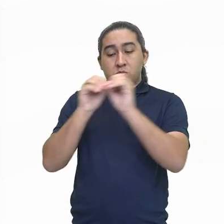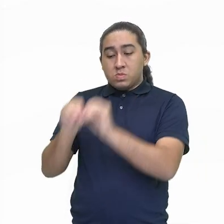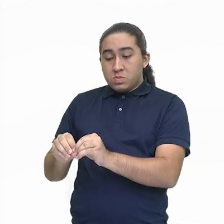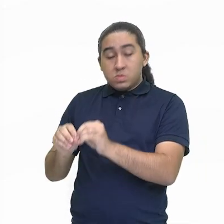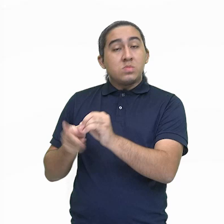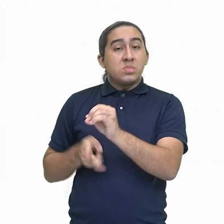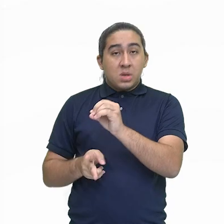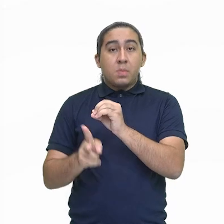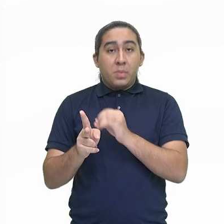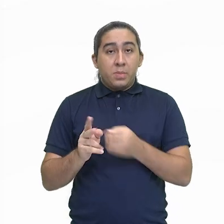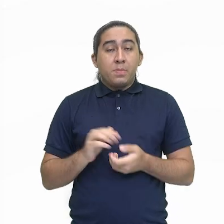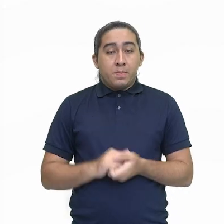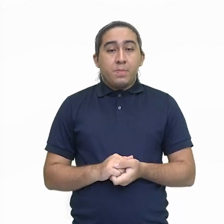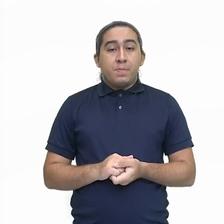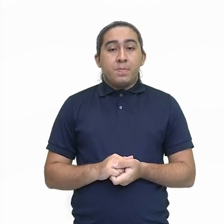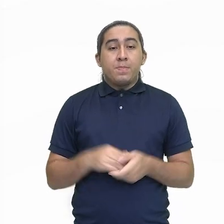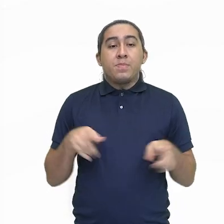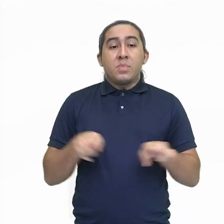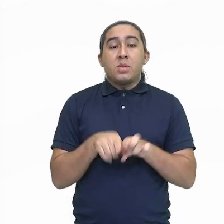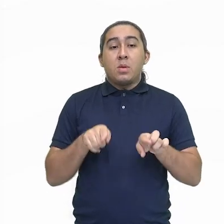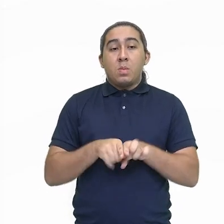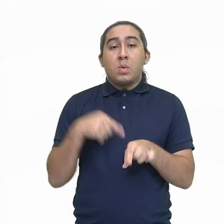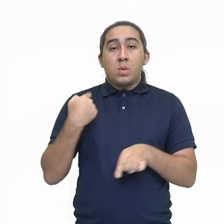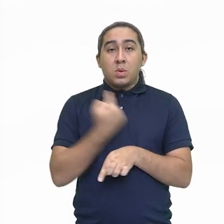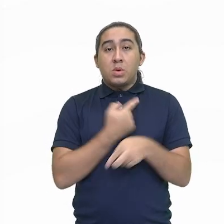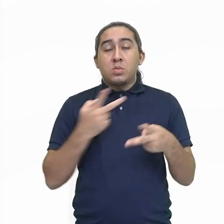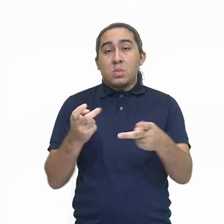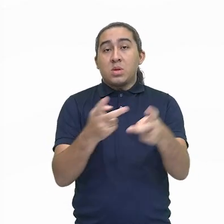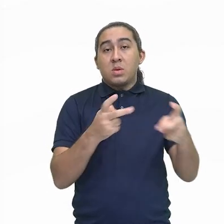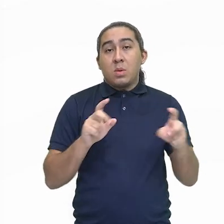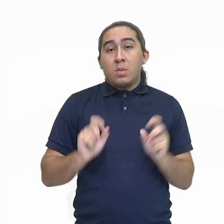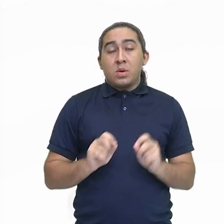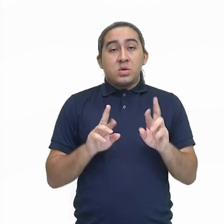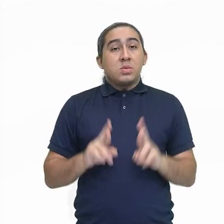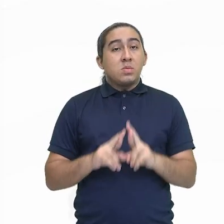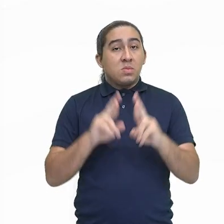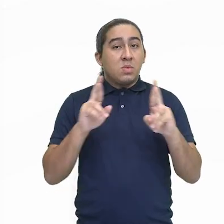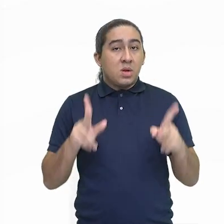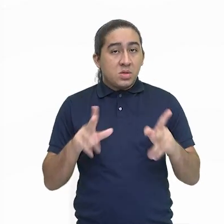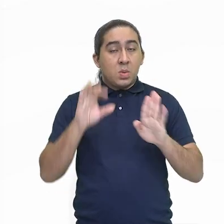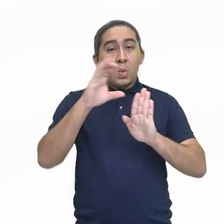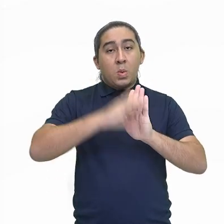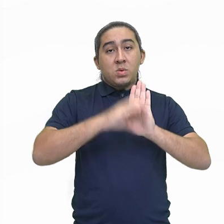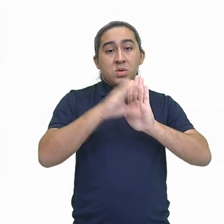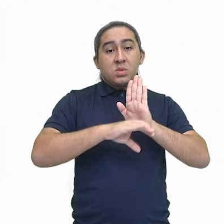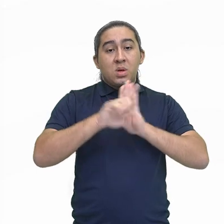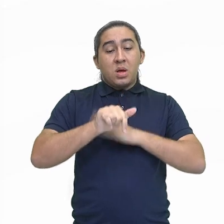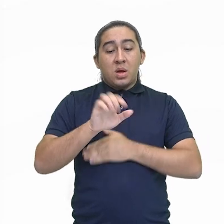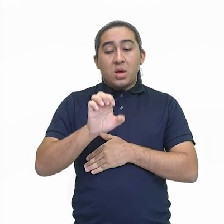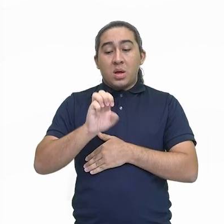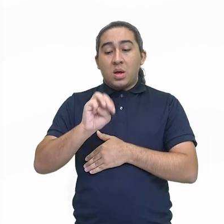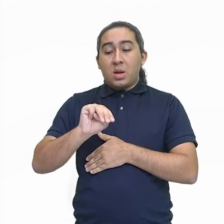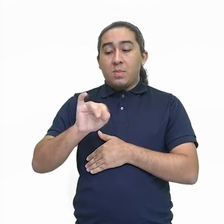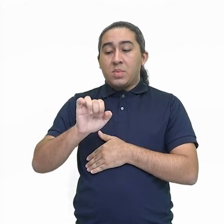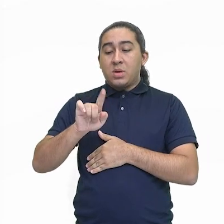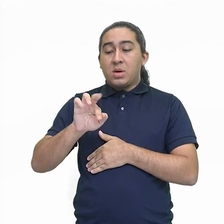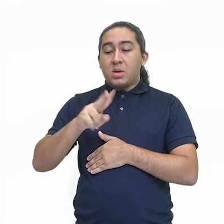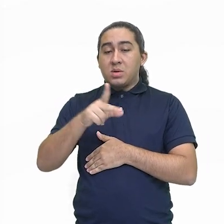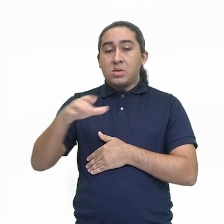para outro. E aí nós vimos também as diferenças entre os conceitos de emigração